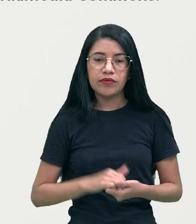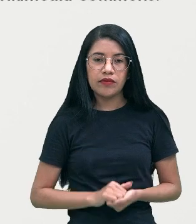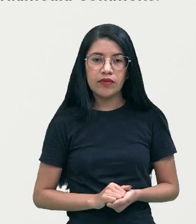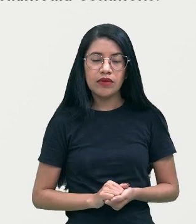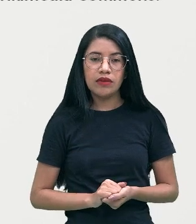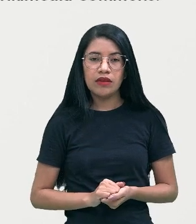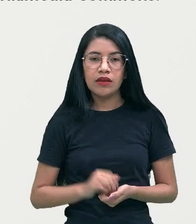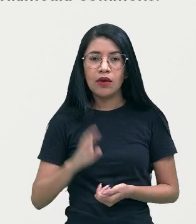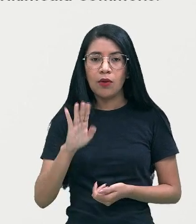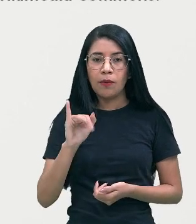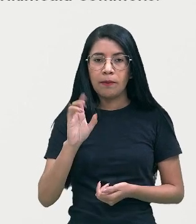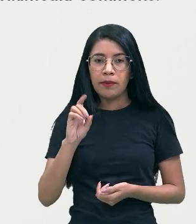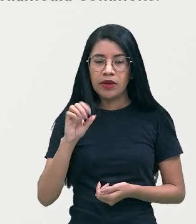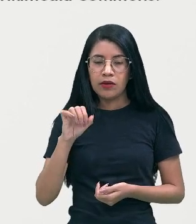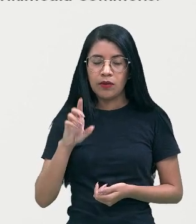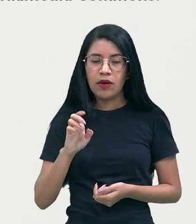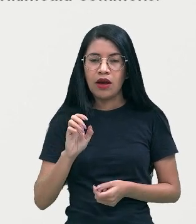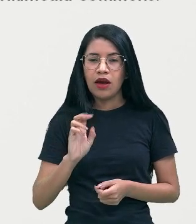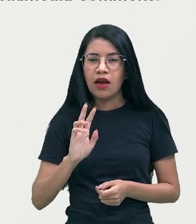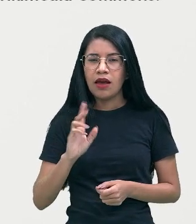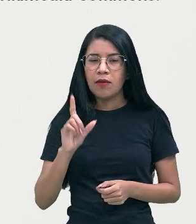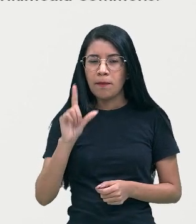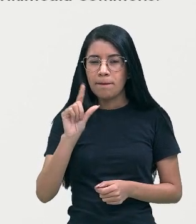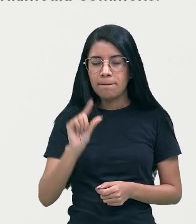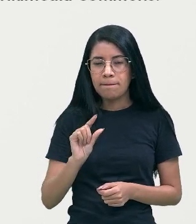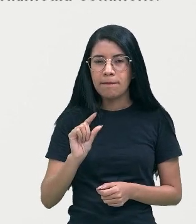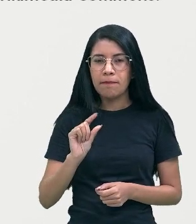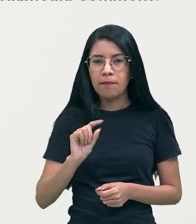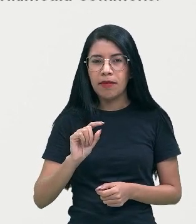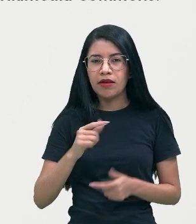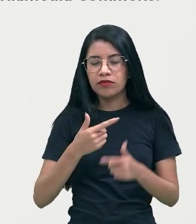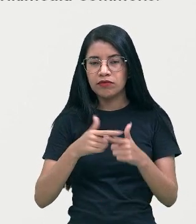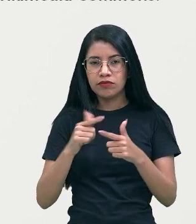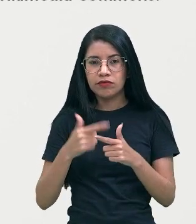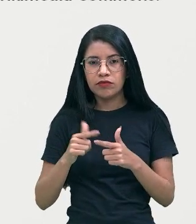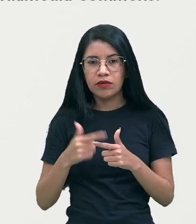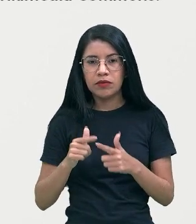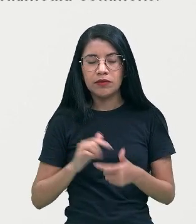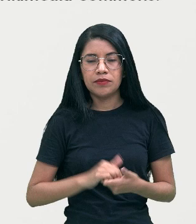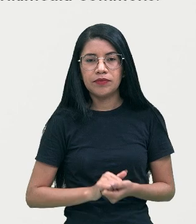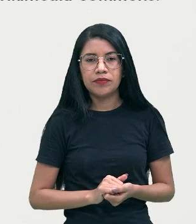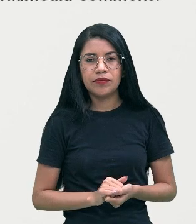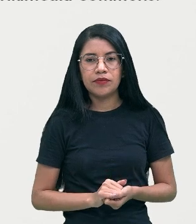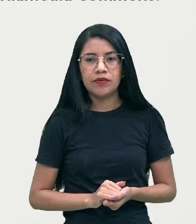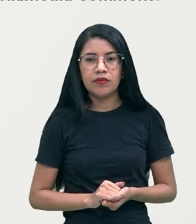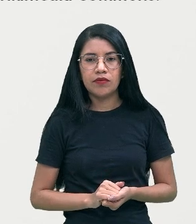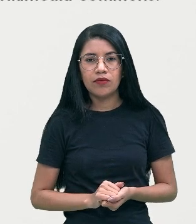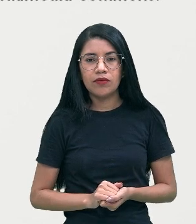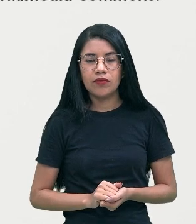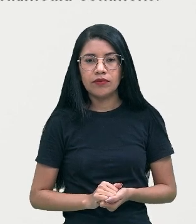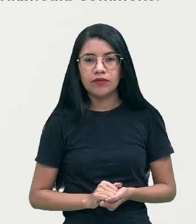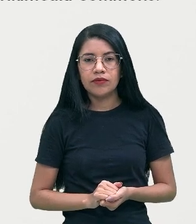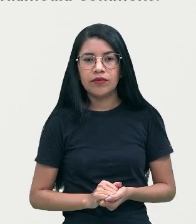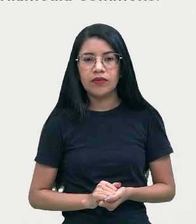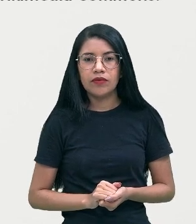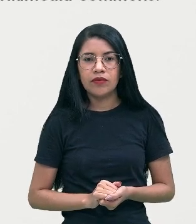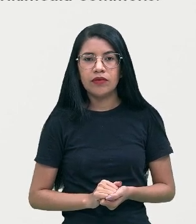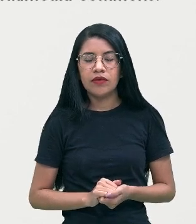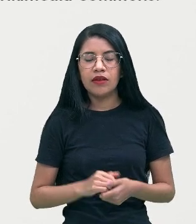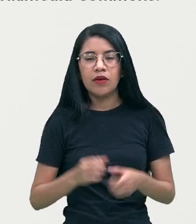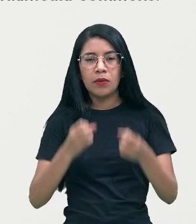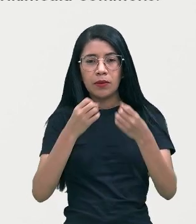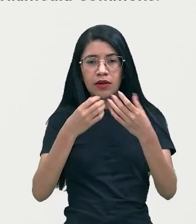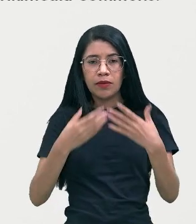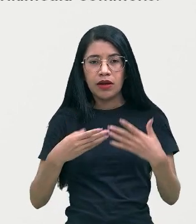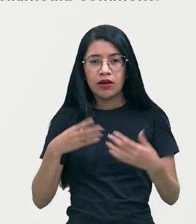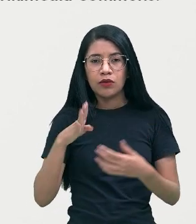biocombustível? O biocombustível causa menos prejuízo, não é que ele não vai causar prejuízo. Olha aí estamos falando aqui do biodiesel, que é